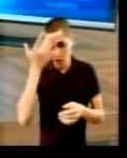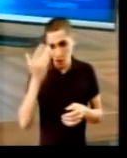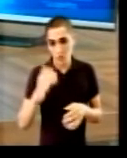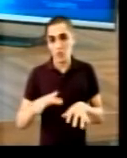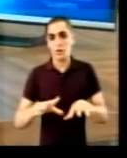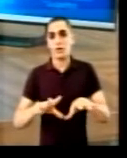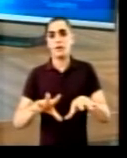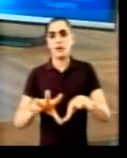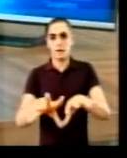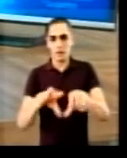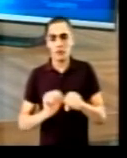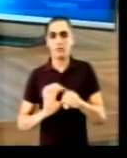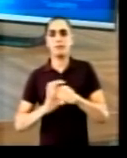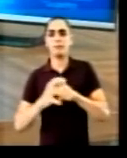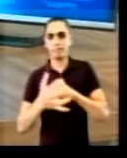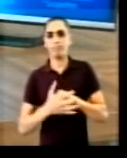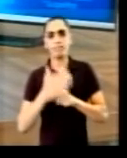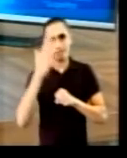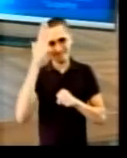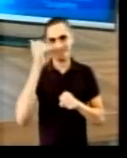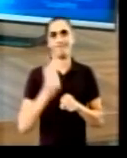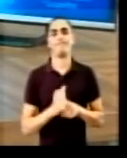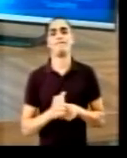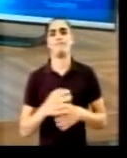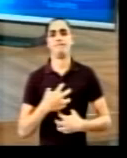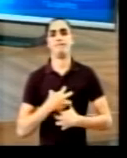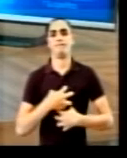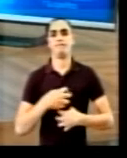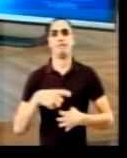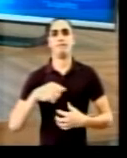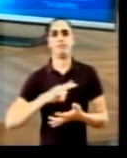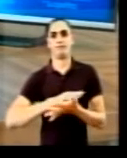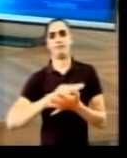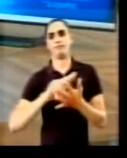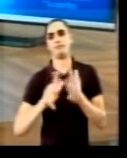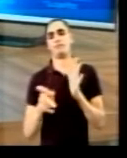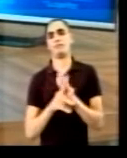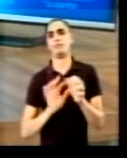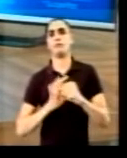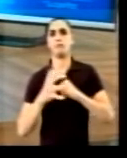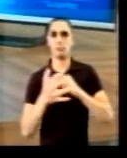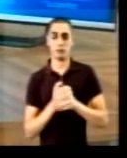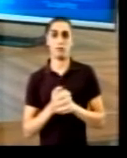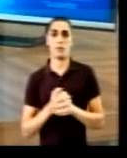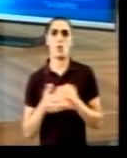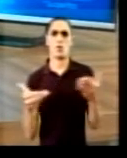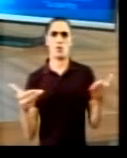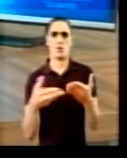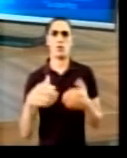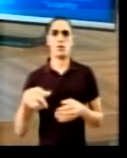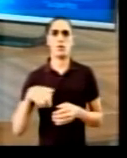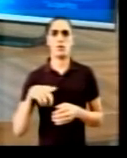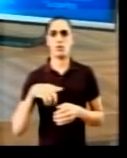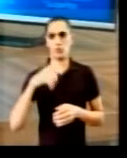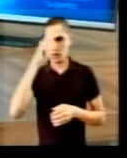Que hoje, Rio Preto tem entre 108